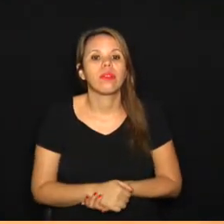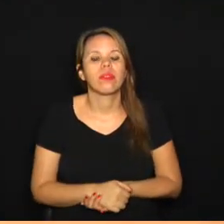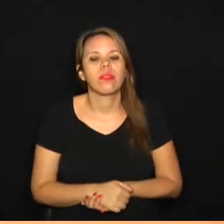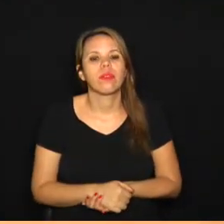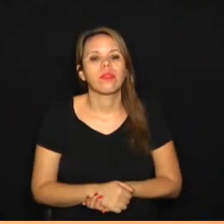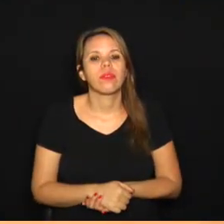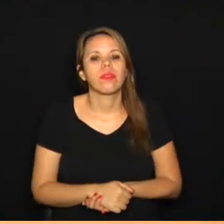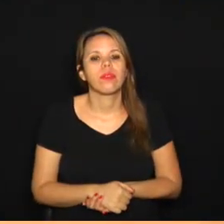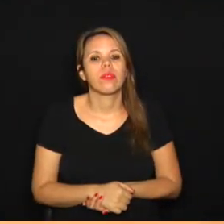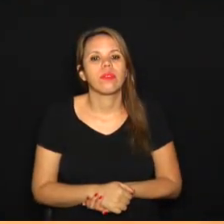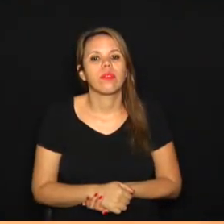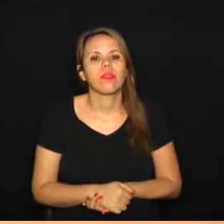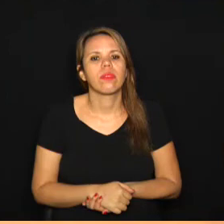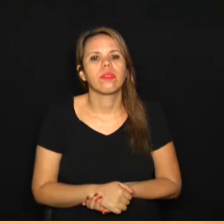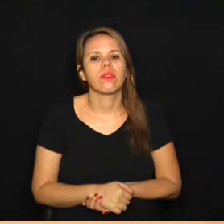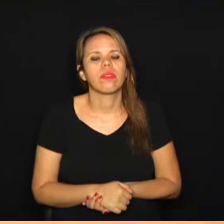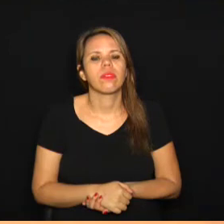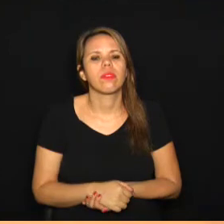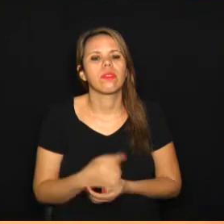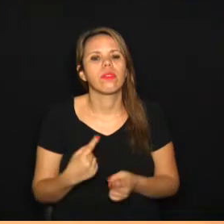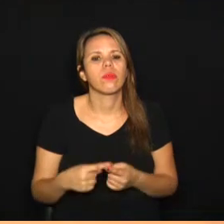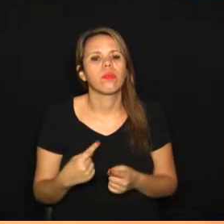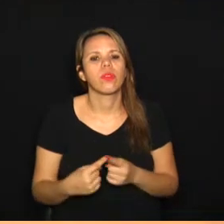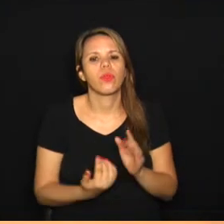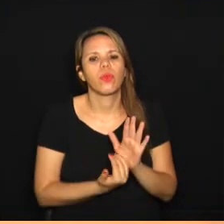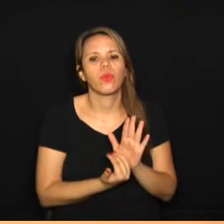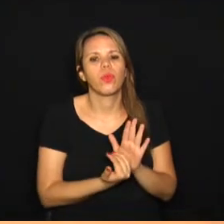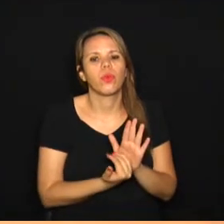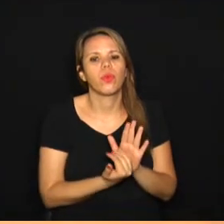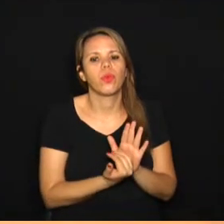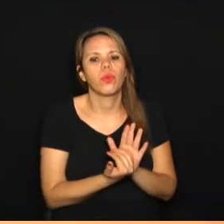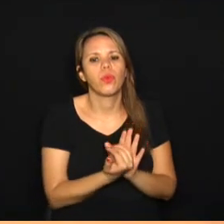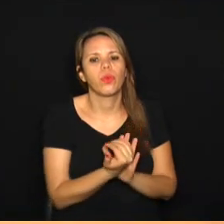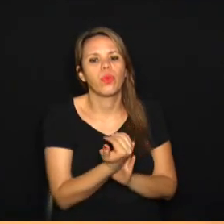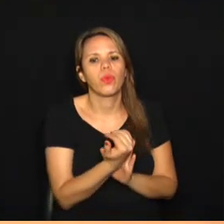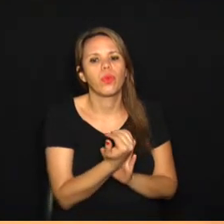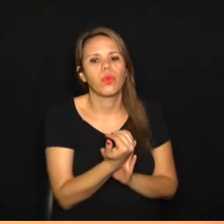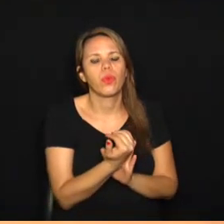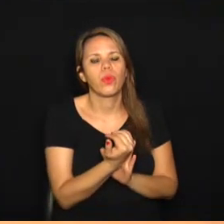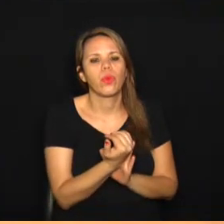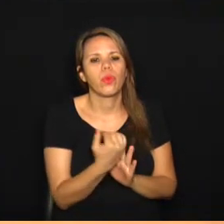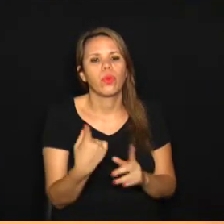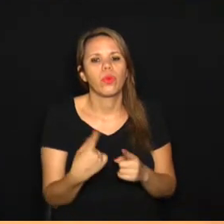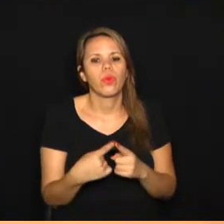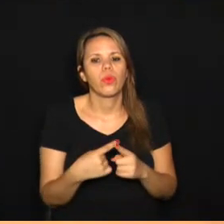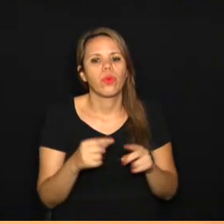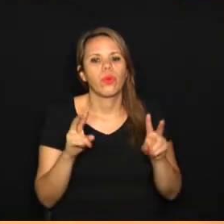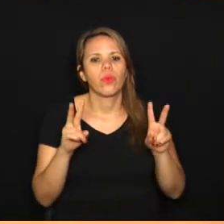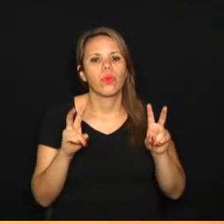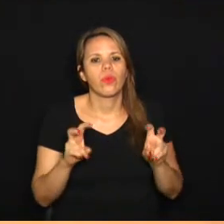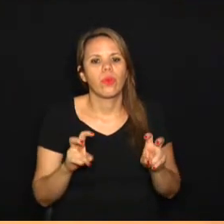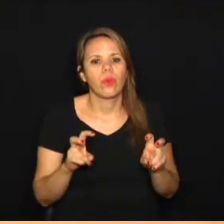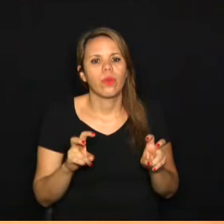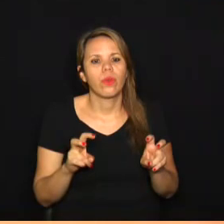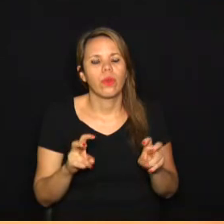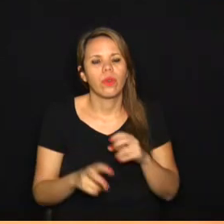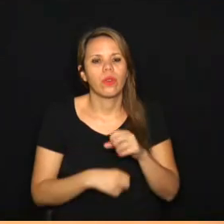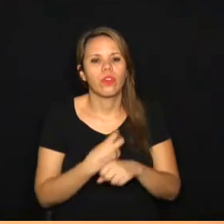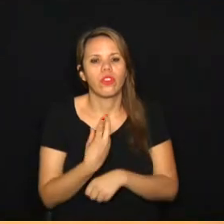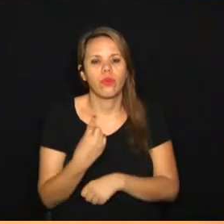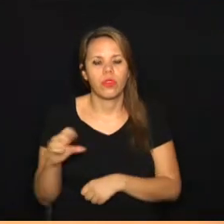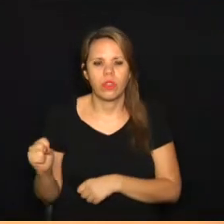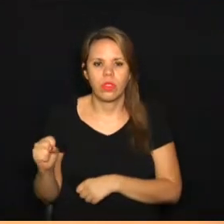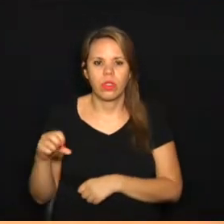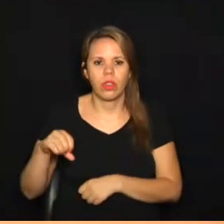se puder colocar ali, por que esse crescimento em relação ao que veio de